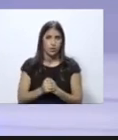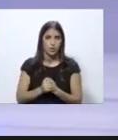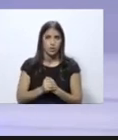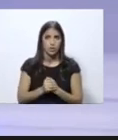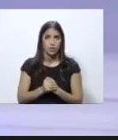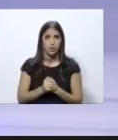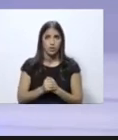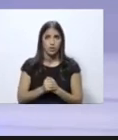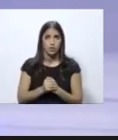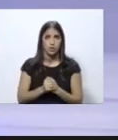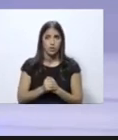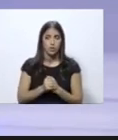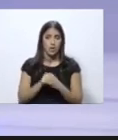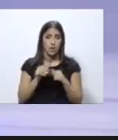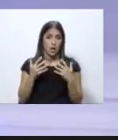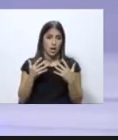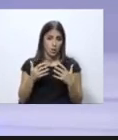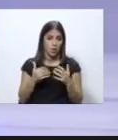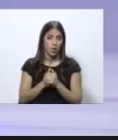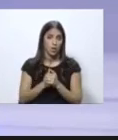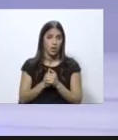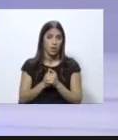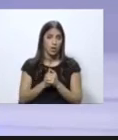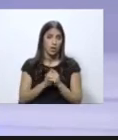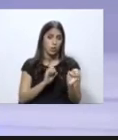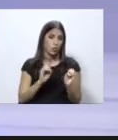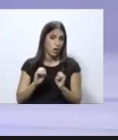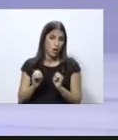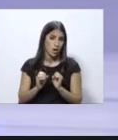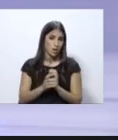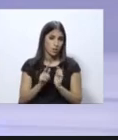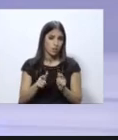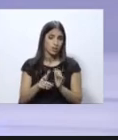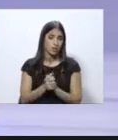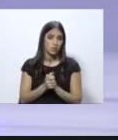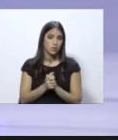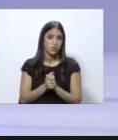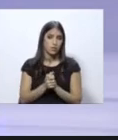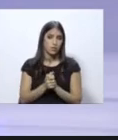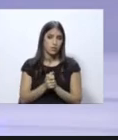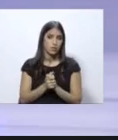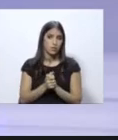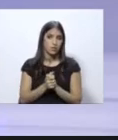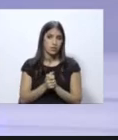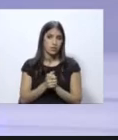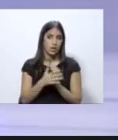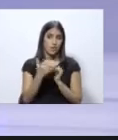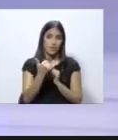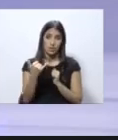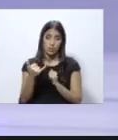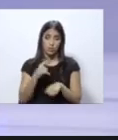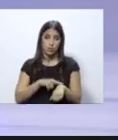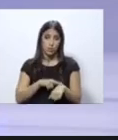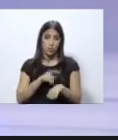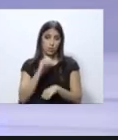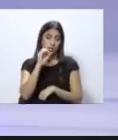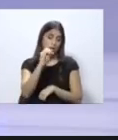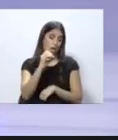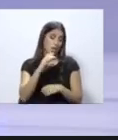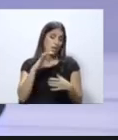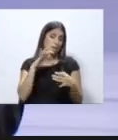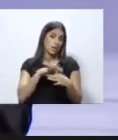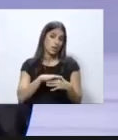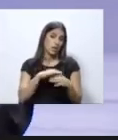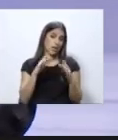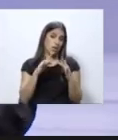rápido. Desta vez, não houve nada disso. Eles não muito deram, claro. Às 22 horas, não tinham dado uma nota na edição online